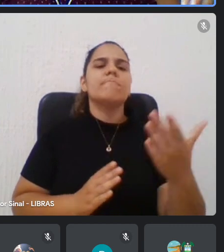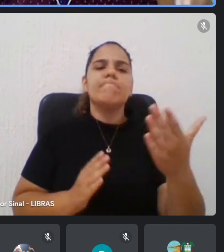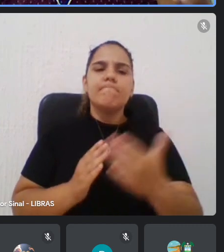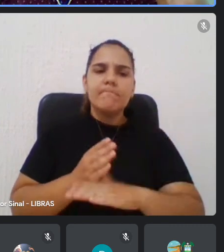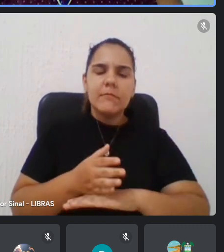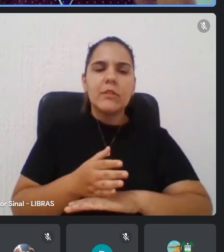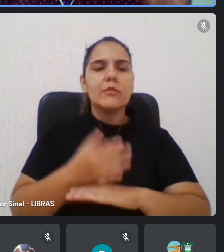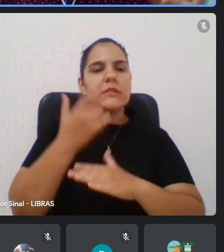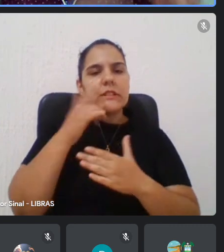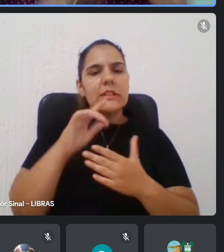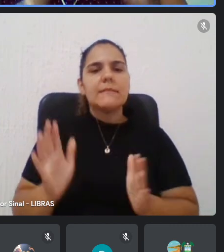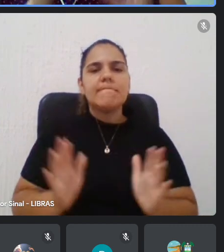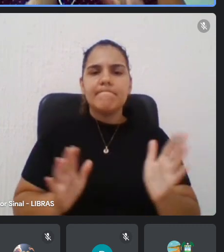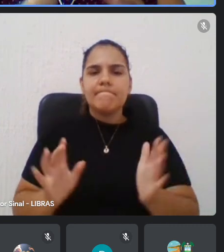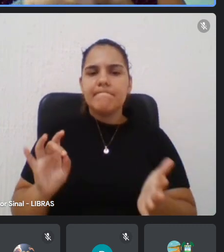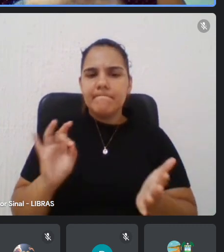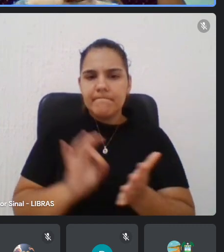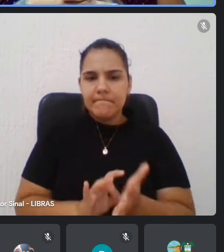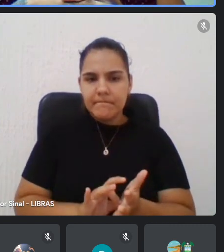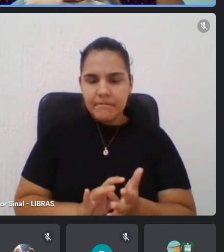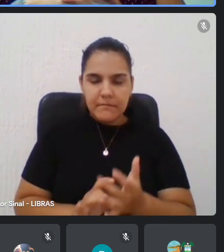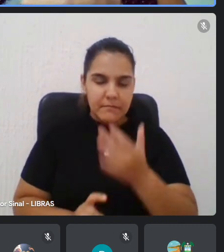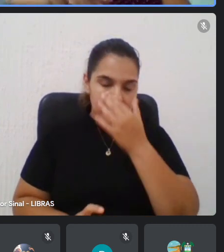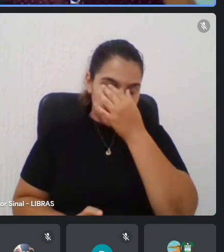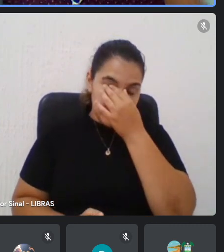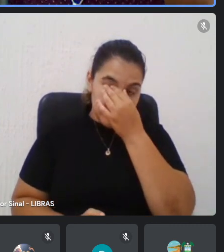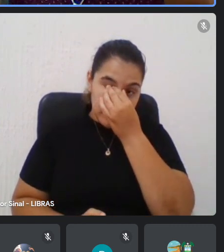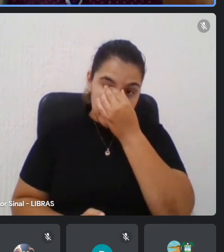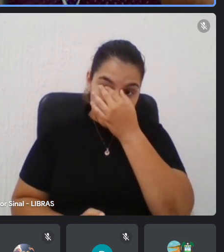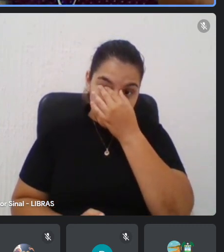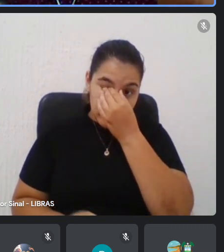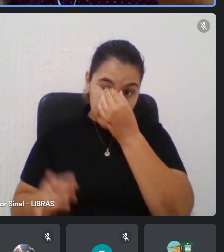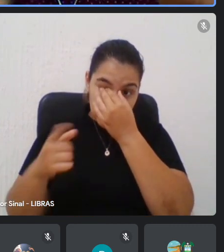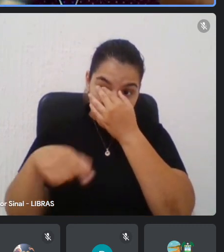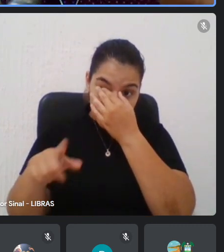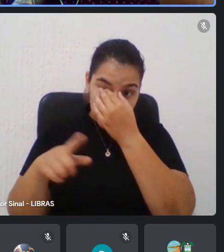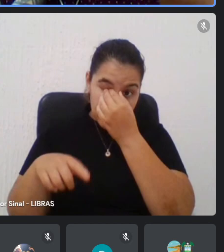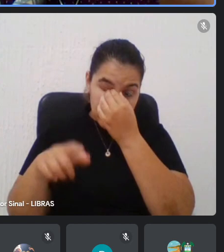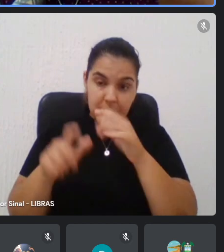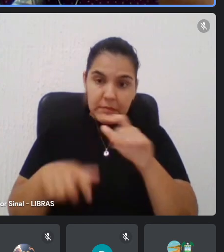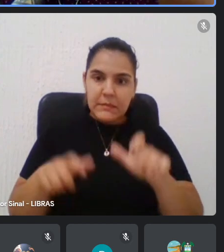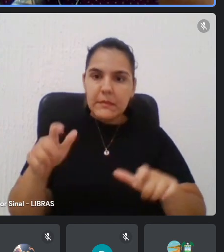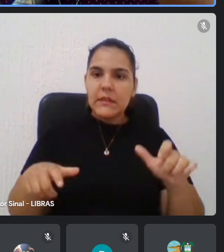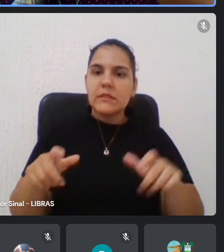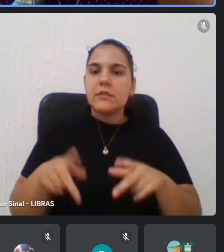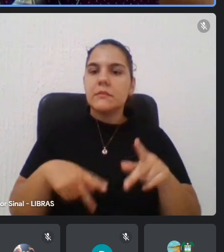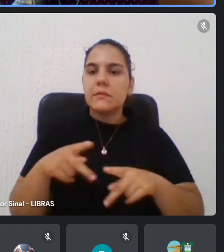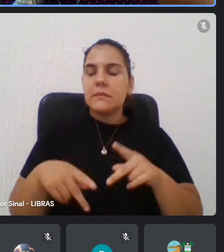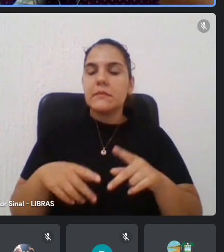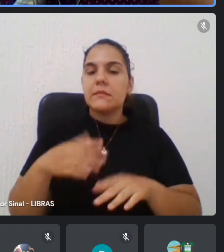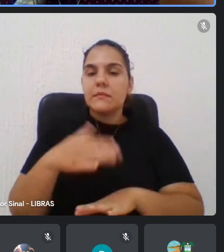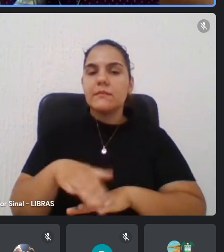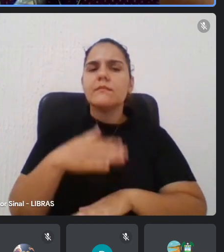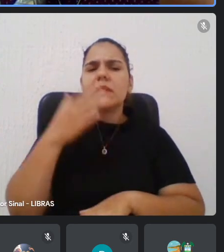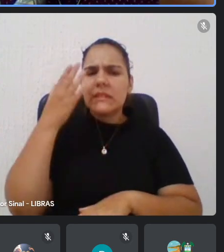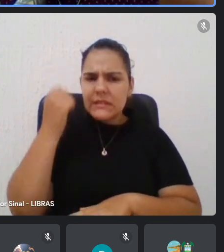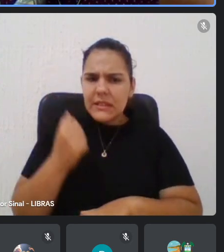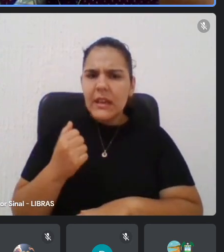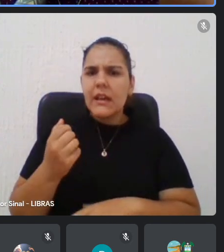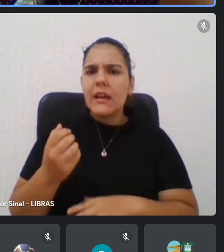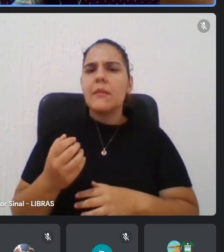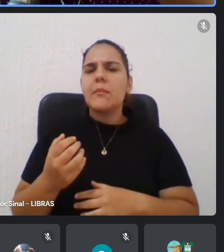e deixam a gente fechados em caixinhas. Vocês que são pessoas em situação de rua sabem bem o peso que é o